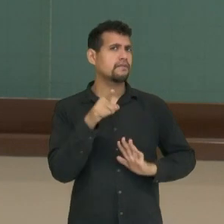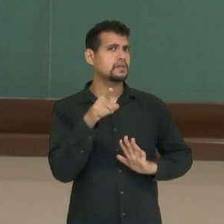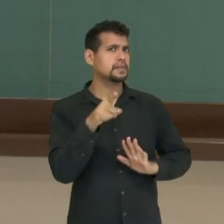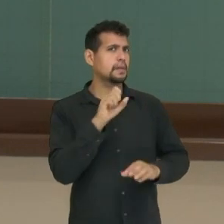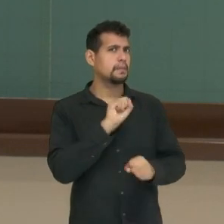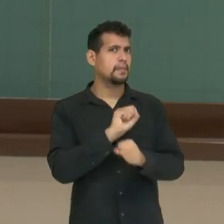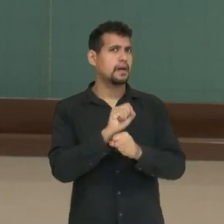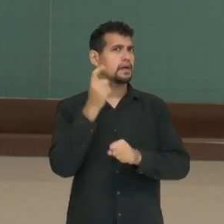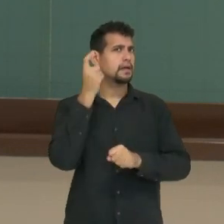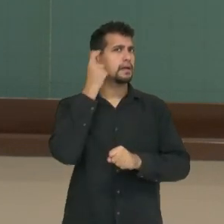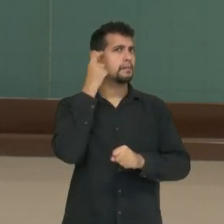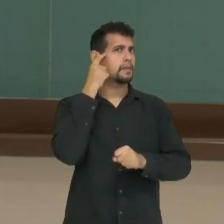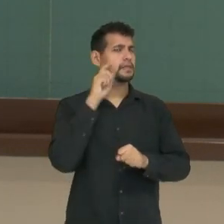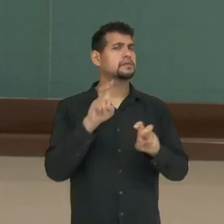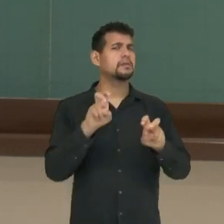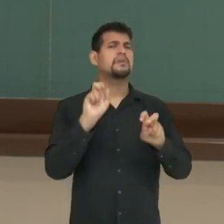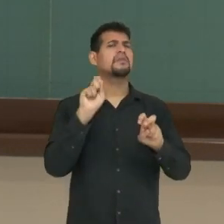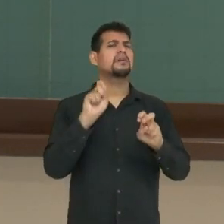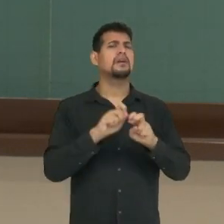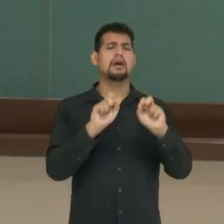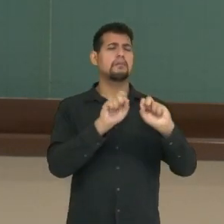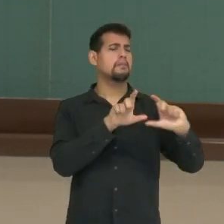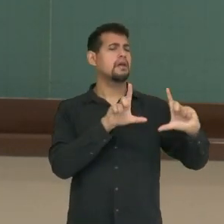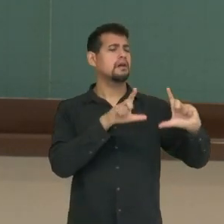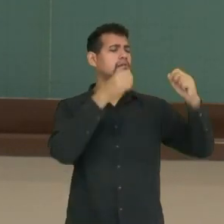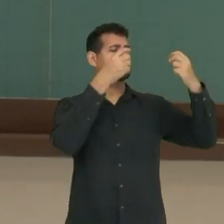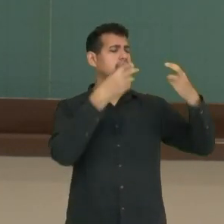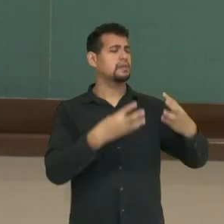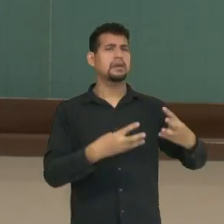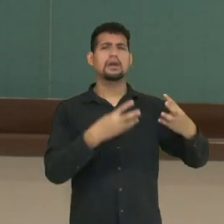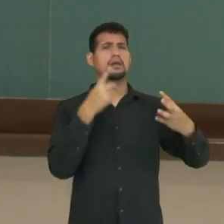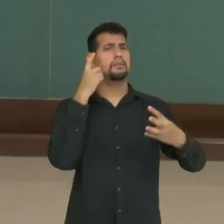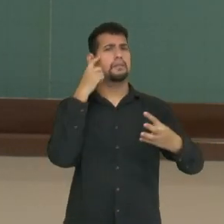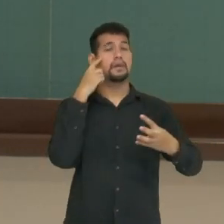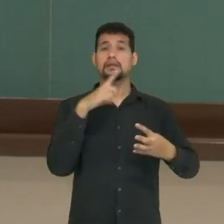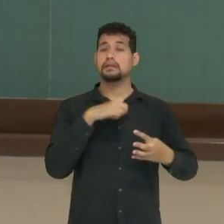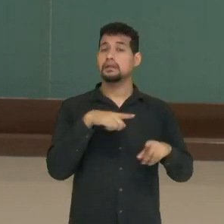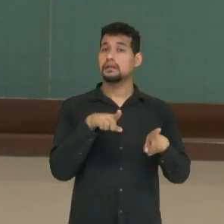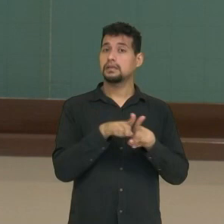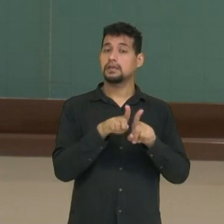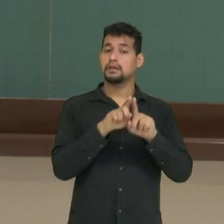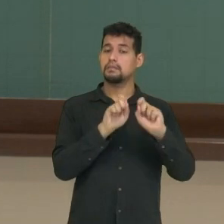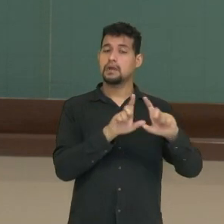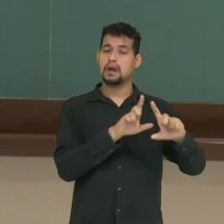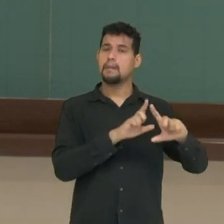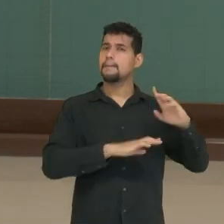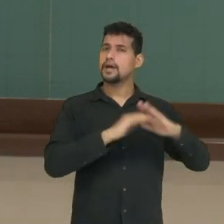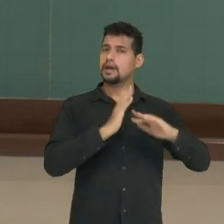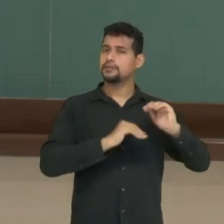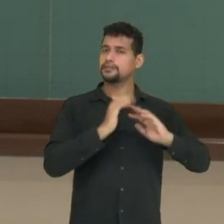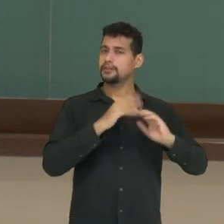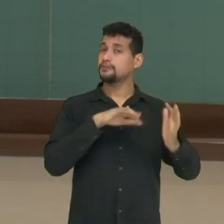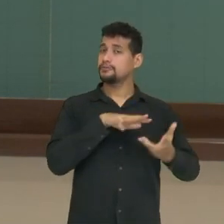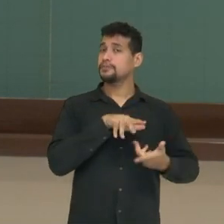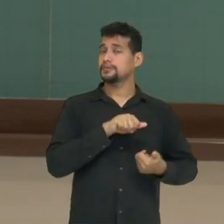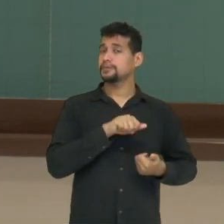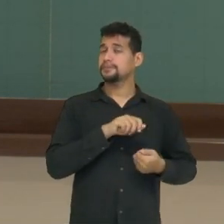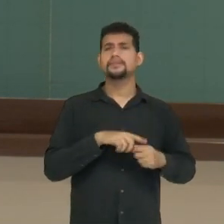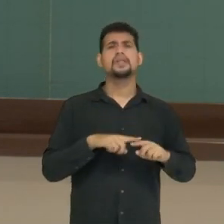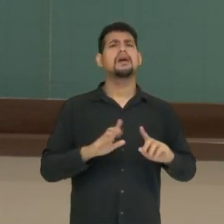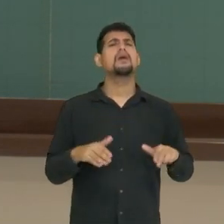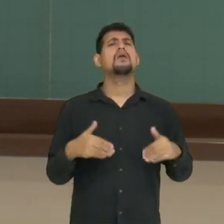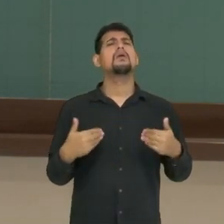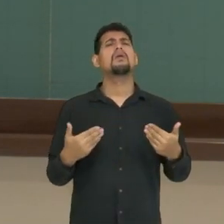reflita sobre os dizeres da placa. Então, a placa reflete a existência de uma prática atual no mundo comum. Qual